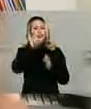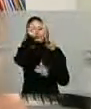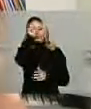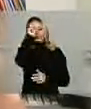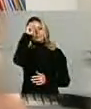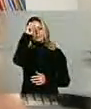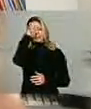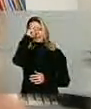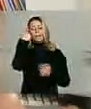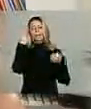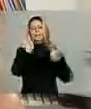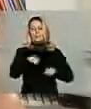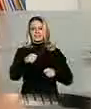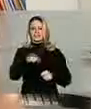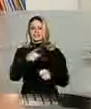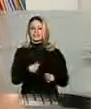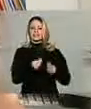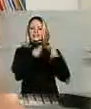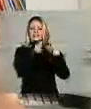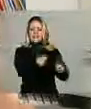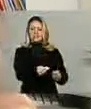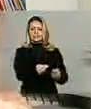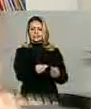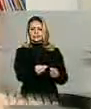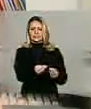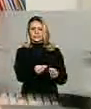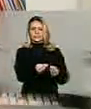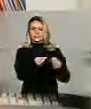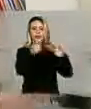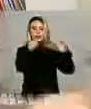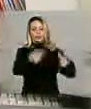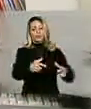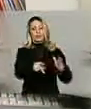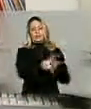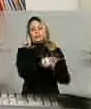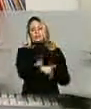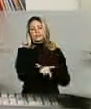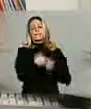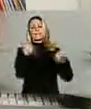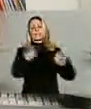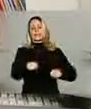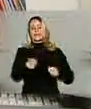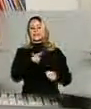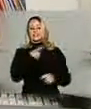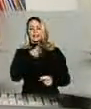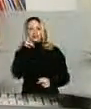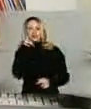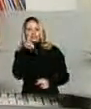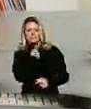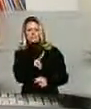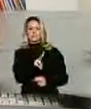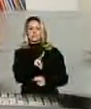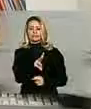maternidade deveria dar, em primeiro lugar, toda a maternidade deveria ter esse olhar